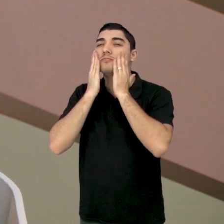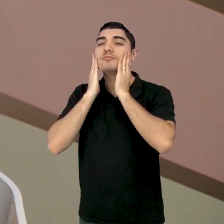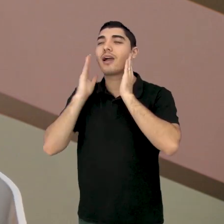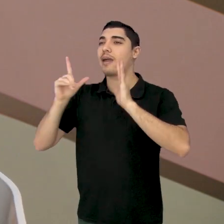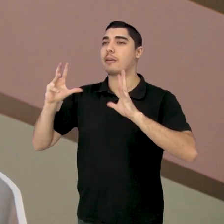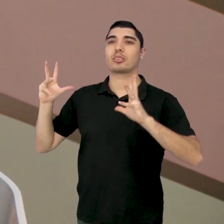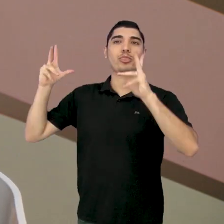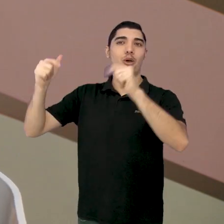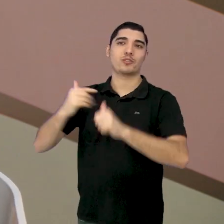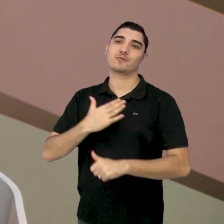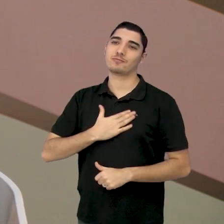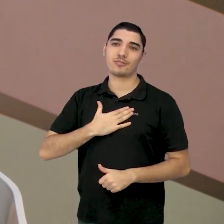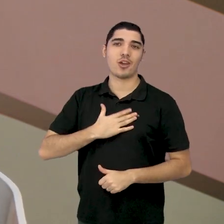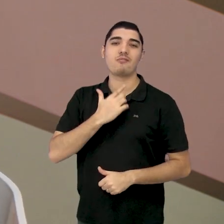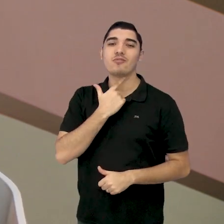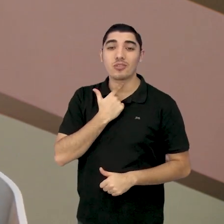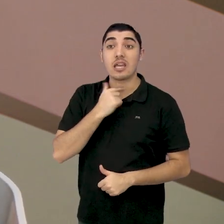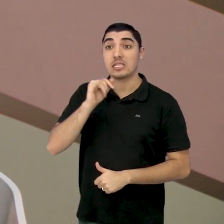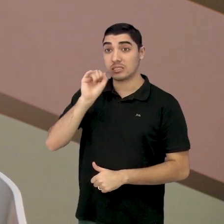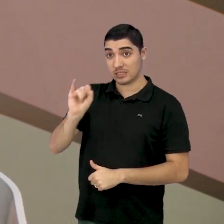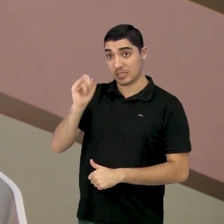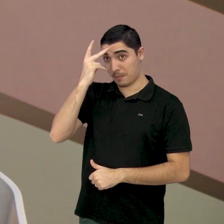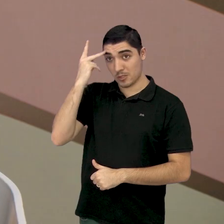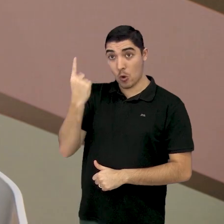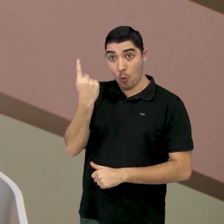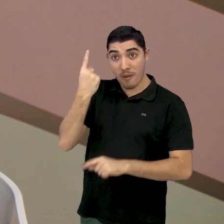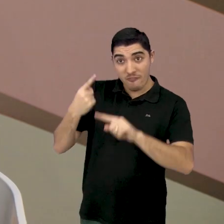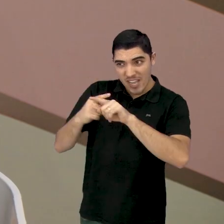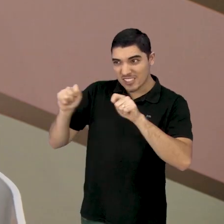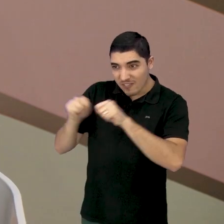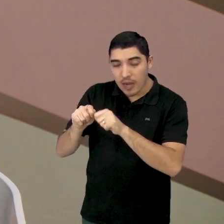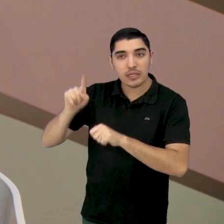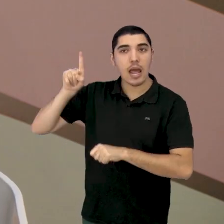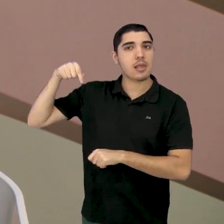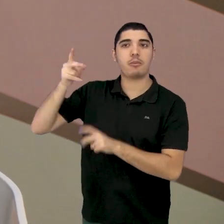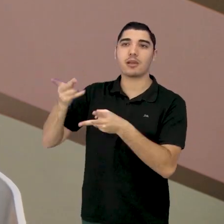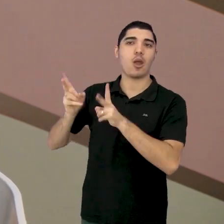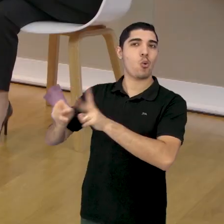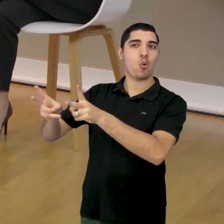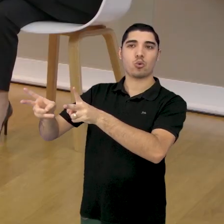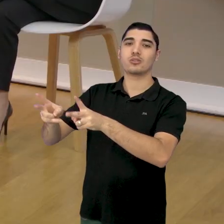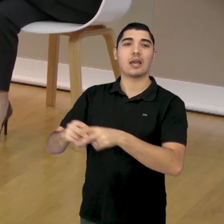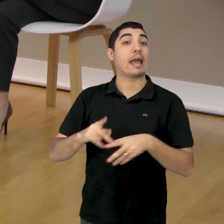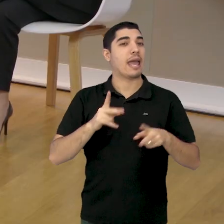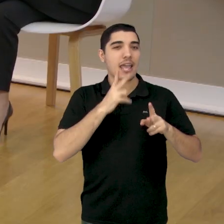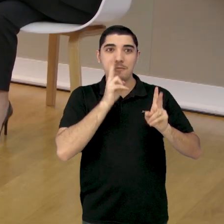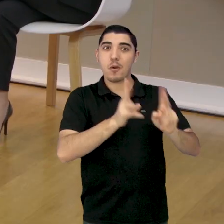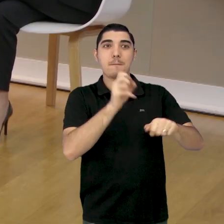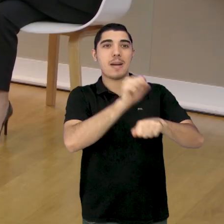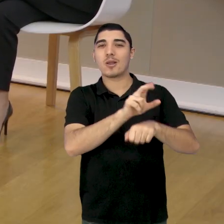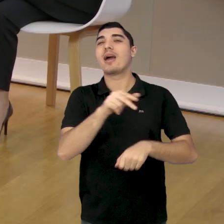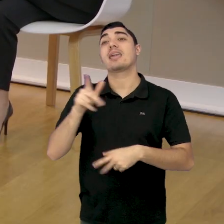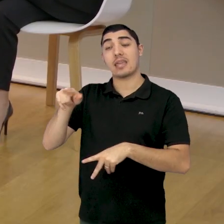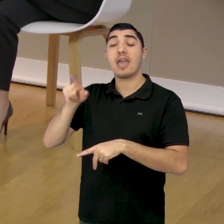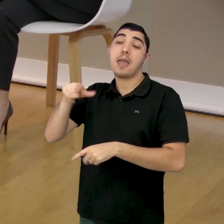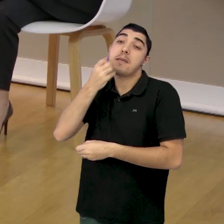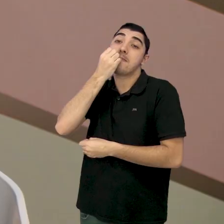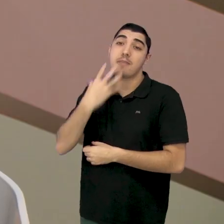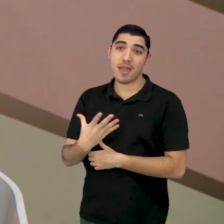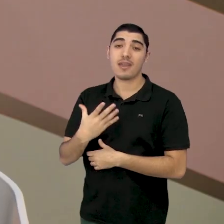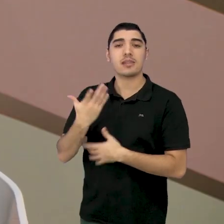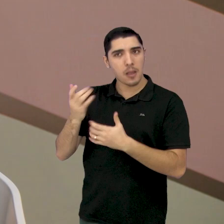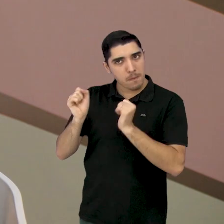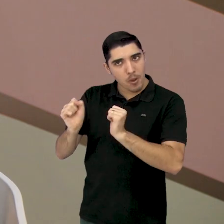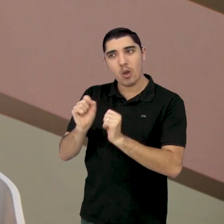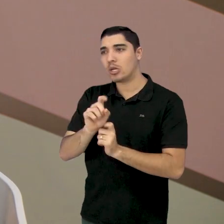é o queridinho do consultório. Eu falo, quem faz uma vez não fica sem, né? Caminho sem volta. É um caminho sem volta e é um caminho do bem.